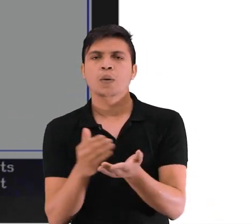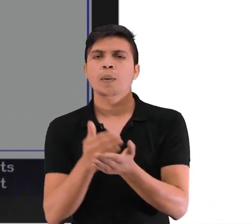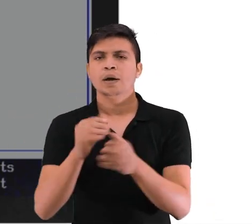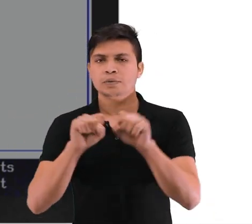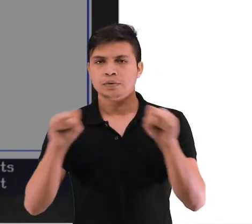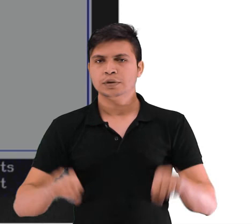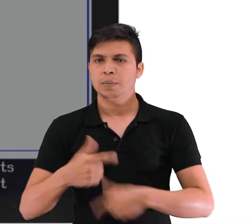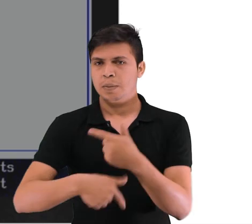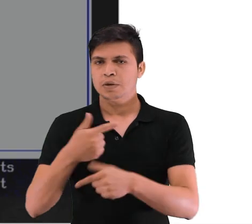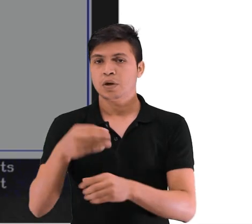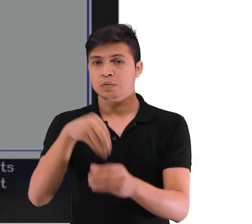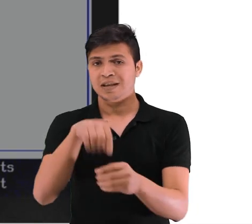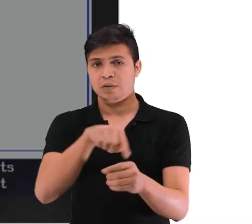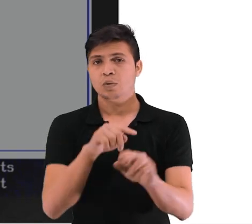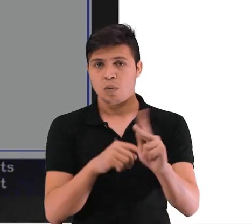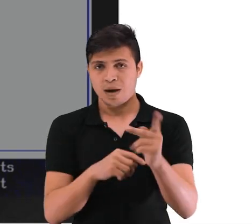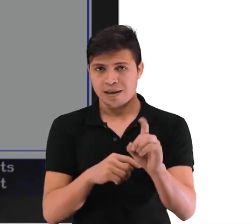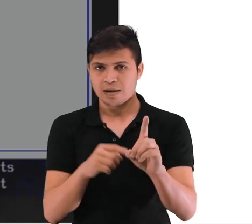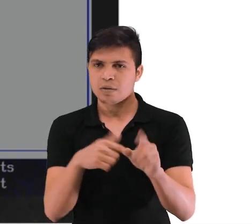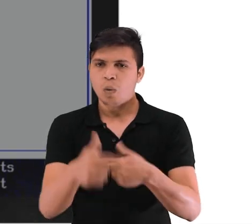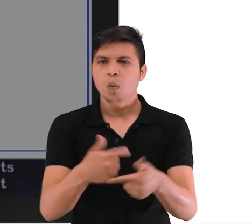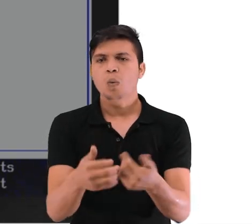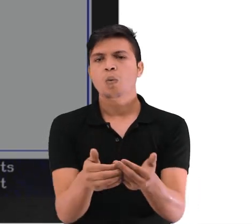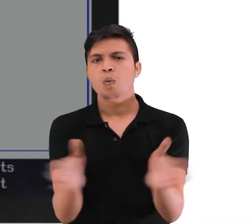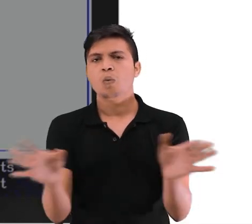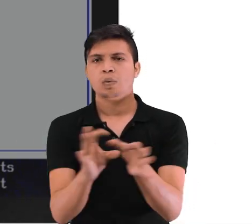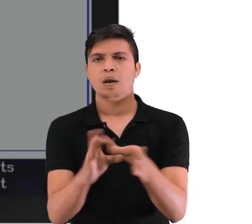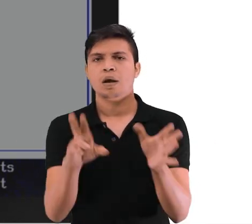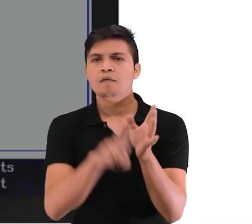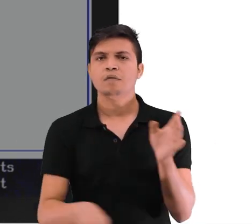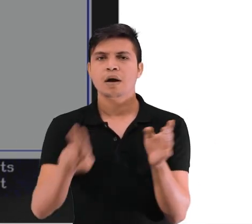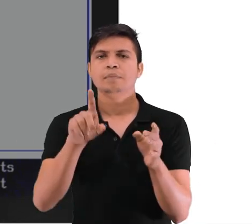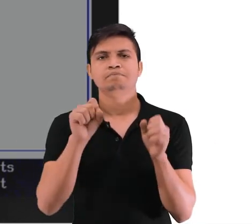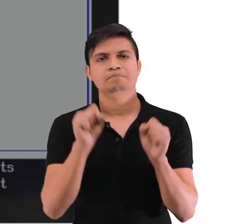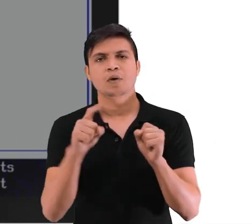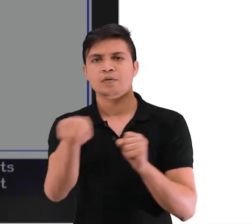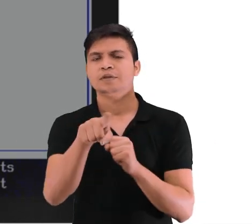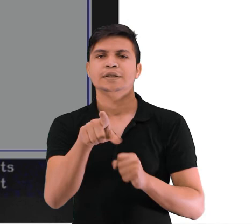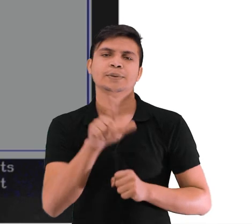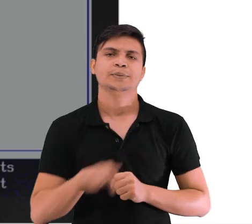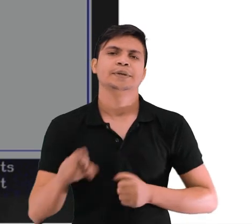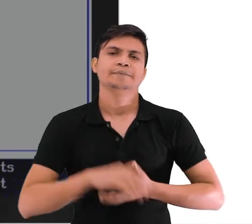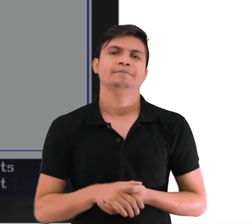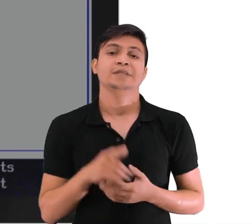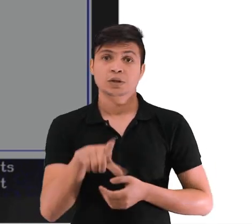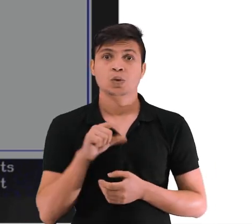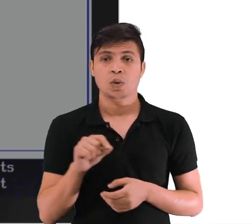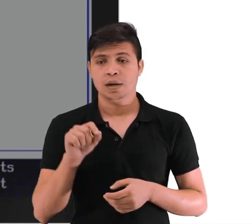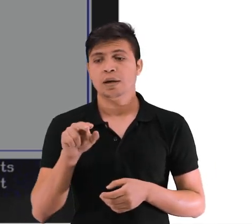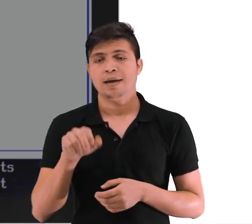operacional que está dentro dele, para você poder utilizar. Então ele vai procurar o primeiro boot. Você vai escolher, apertar Enter e vai